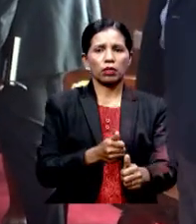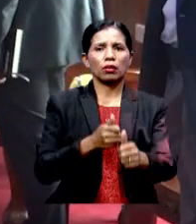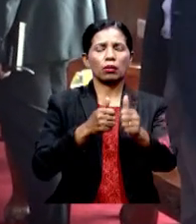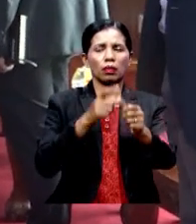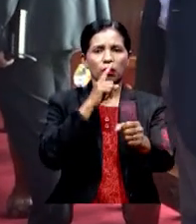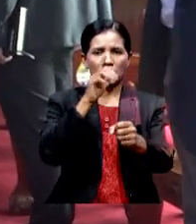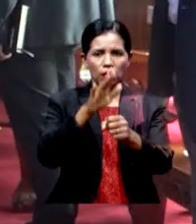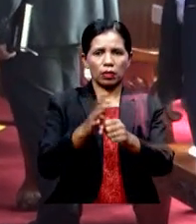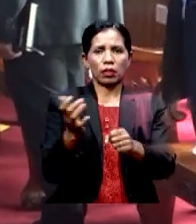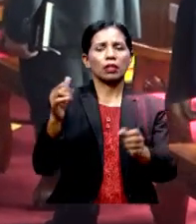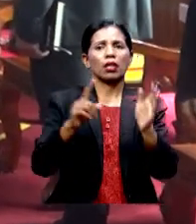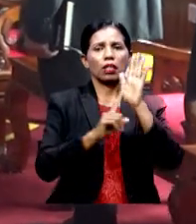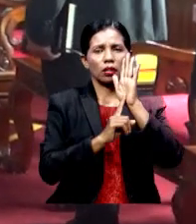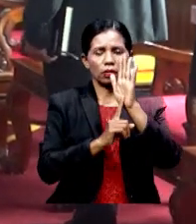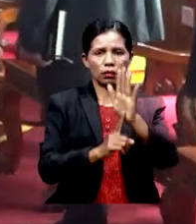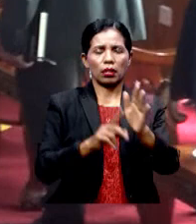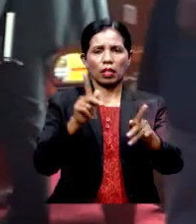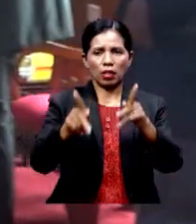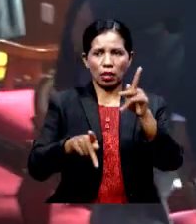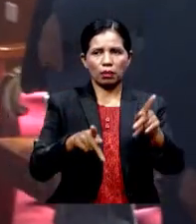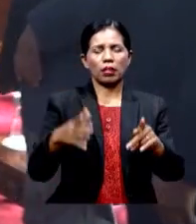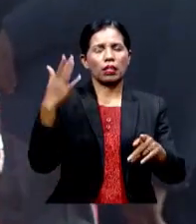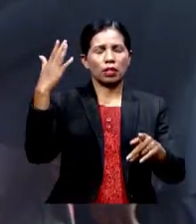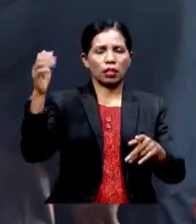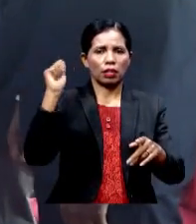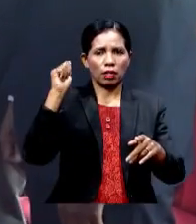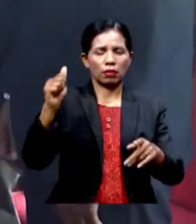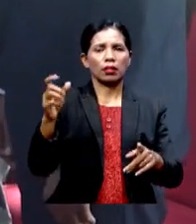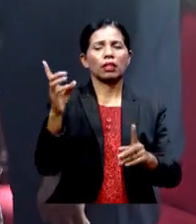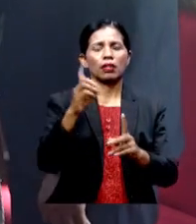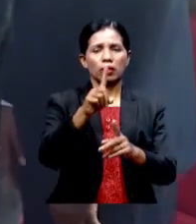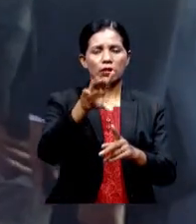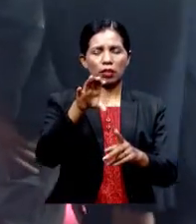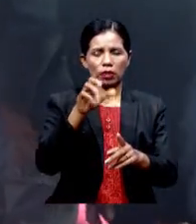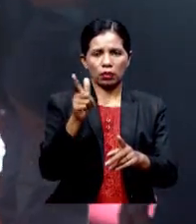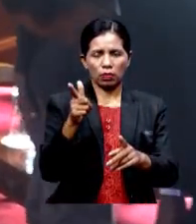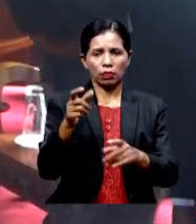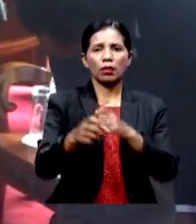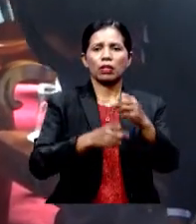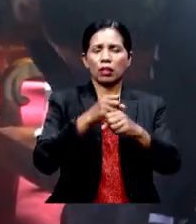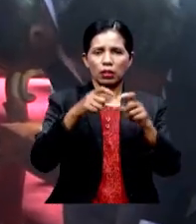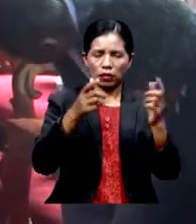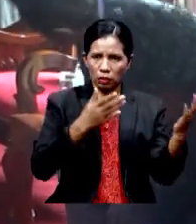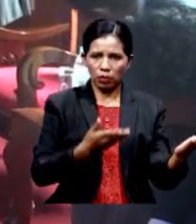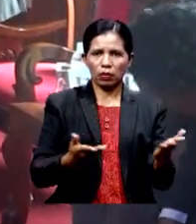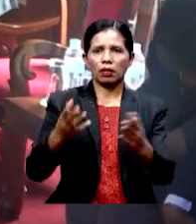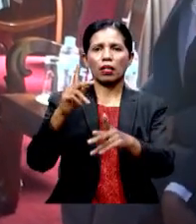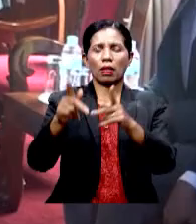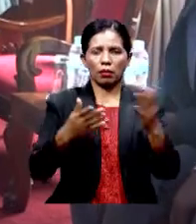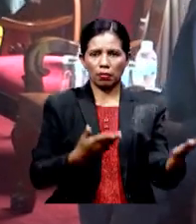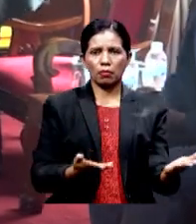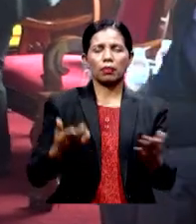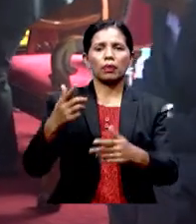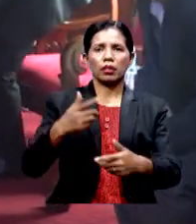compromisso hiraknebe hatona ba povo durante a campanha e a loro atus ida Ruanolo tina indane, rodilori povo ba